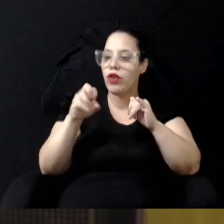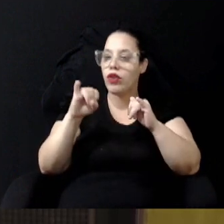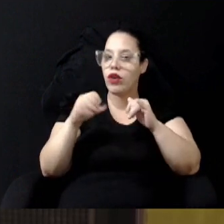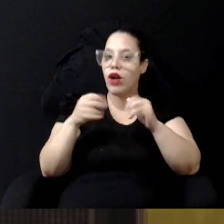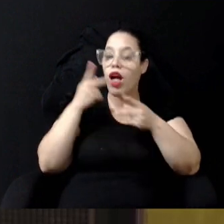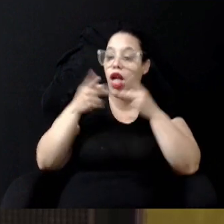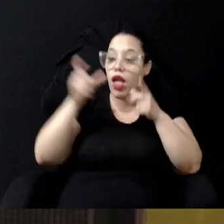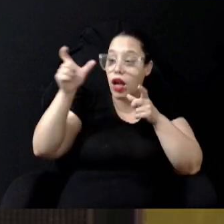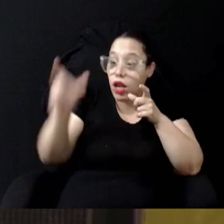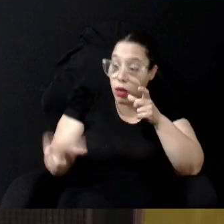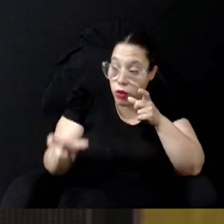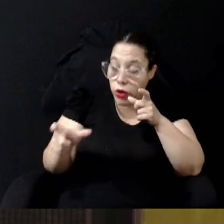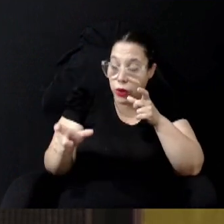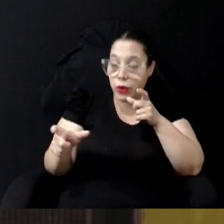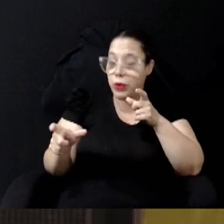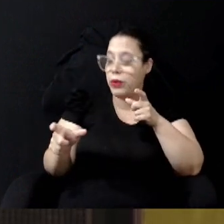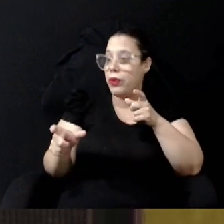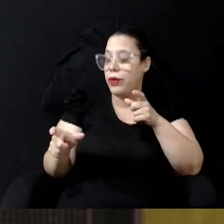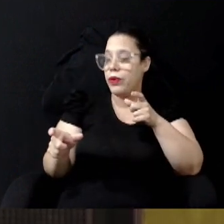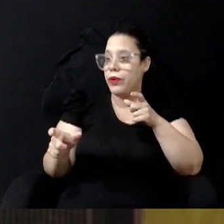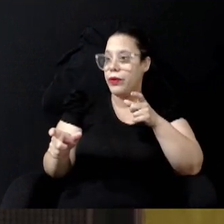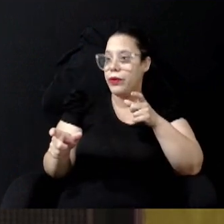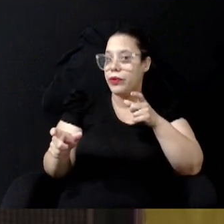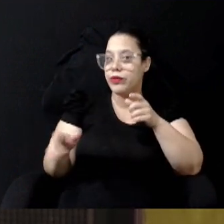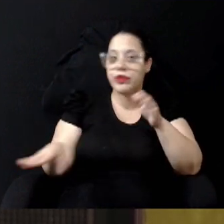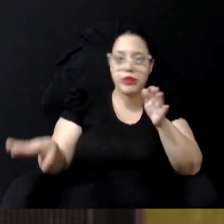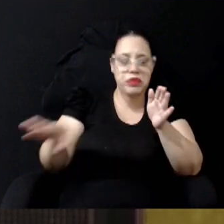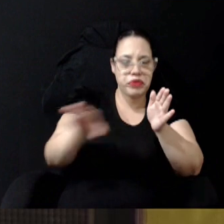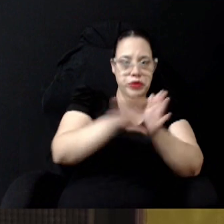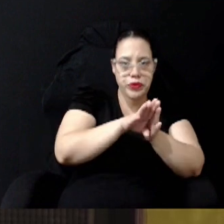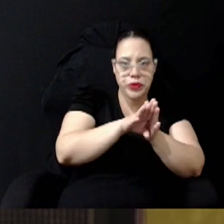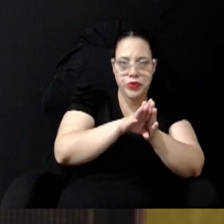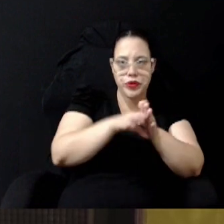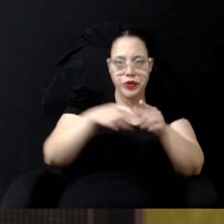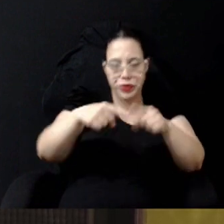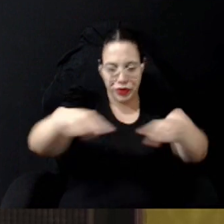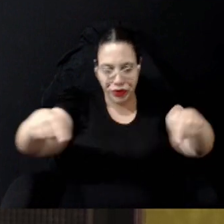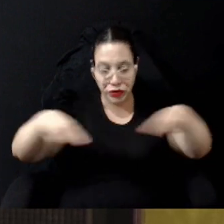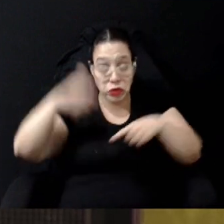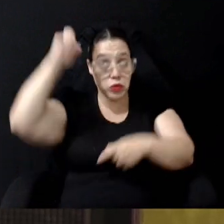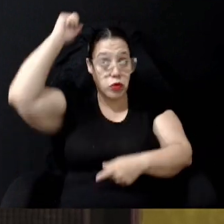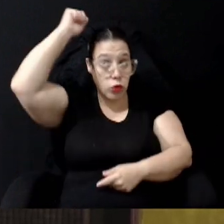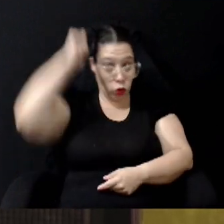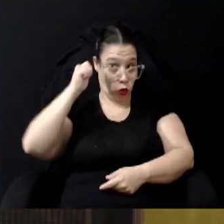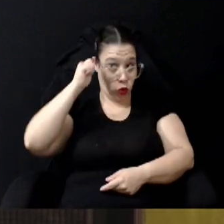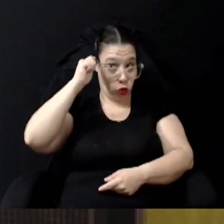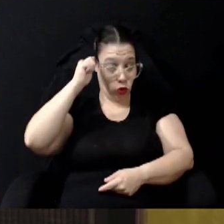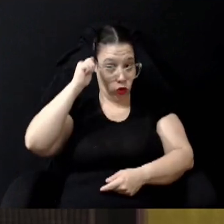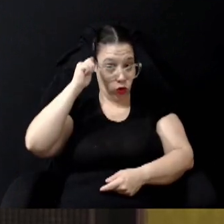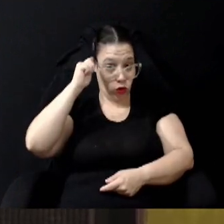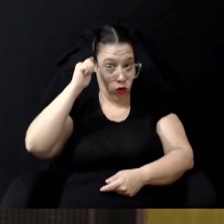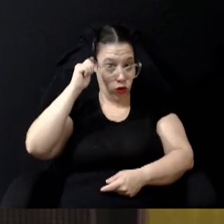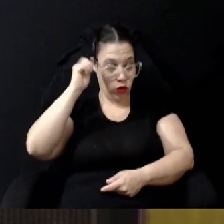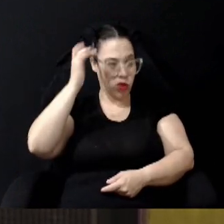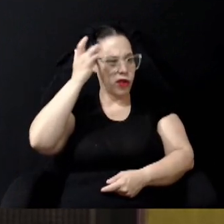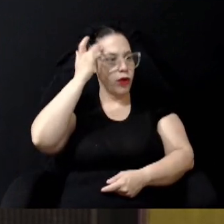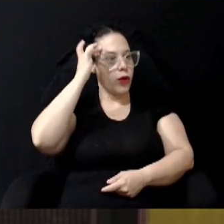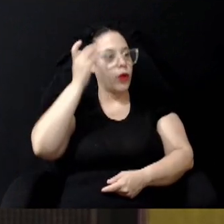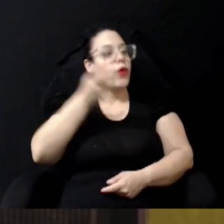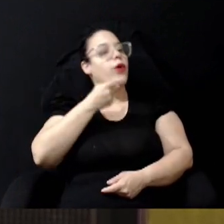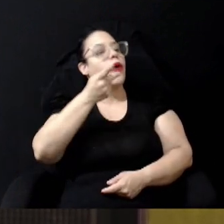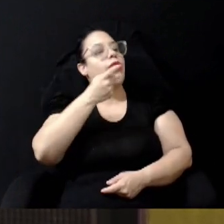quando ele aparece no ambiente com o seu chapéu, a gente já diz o seguinte: está